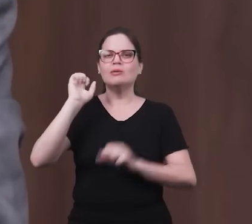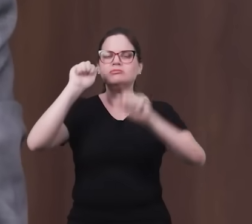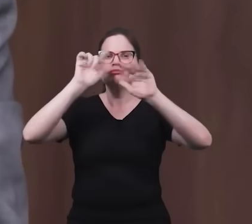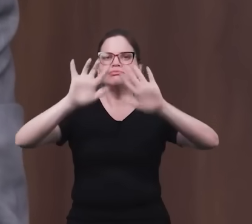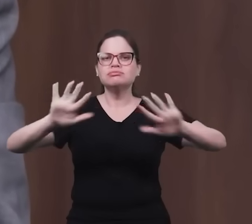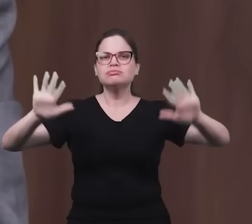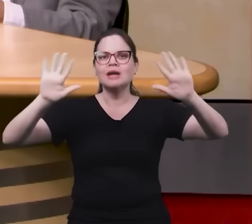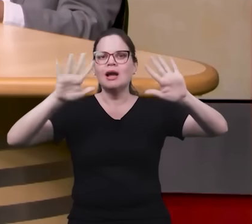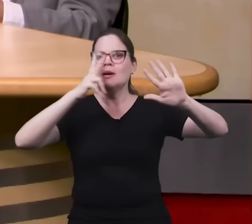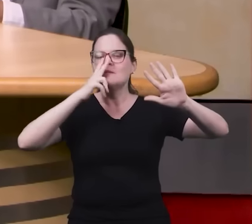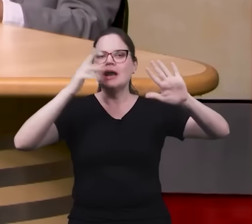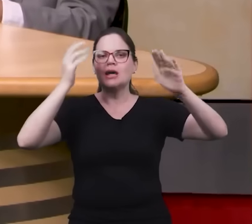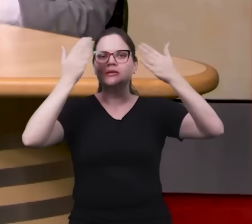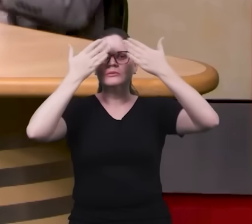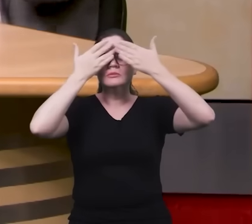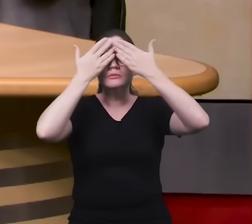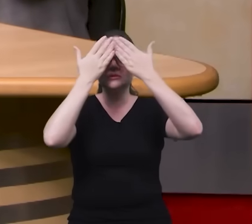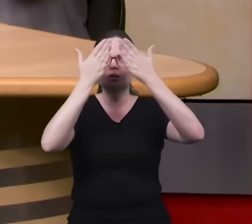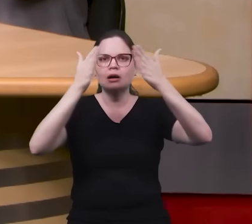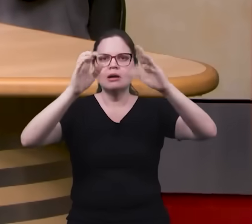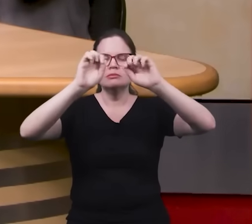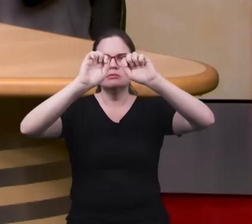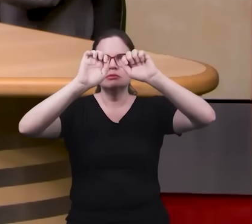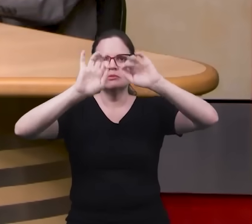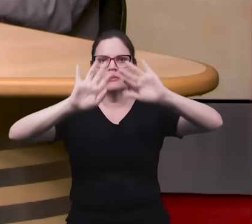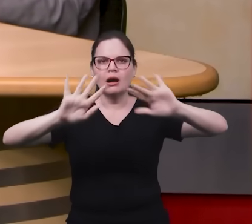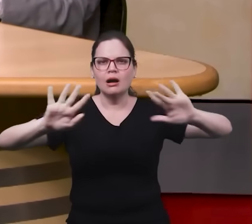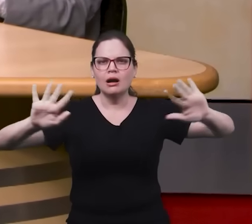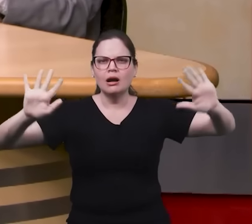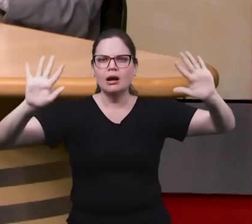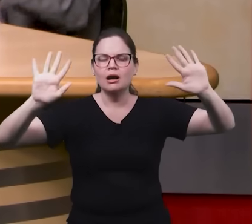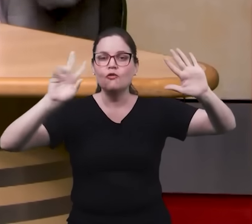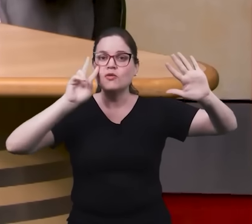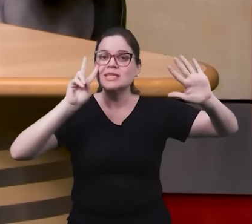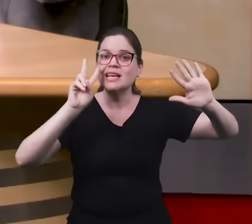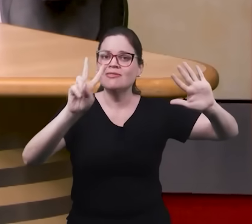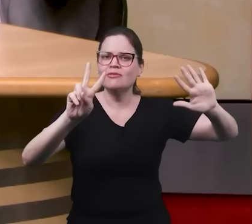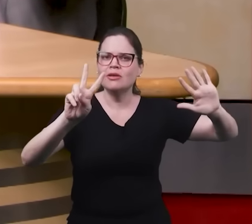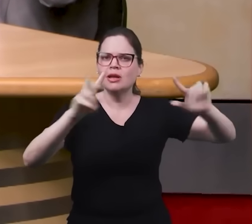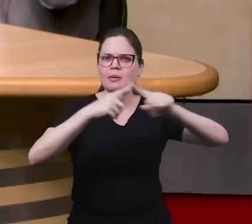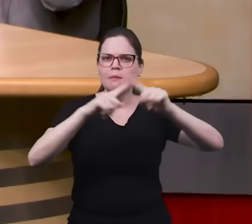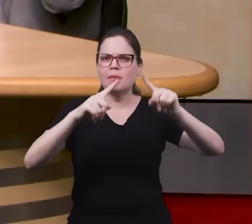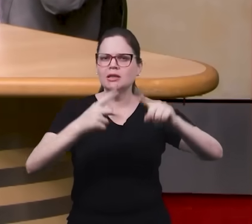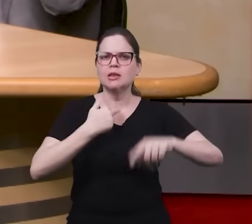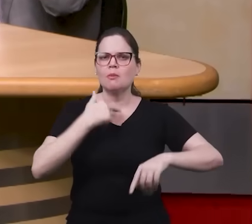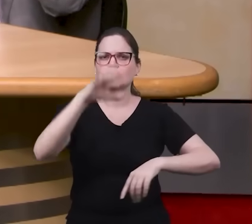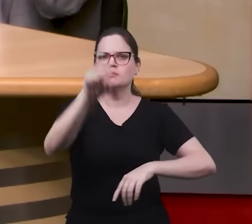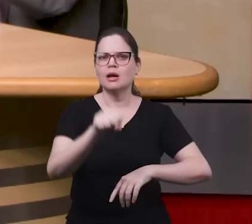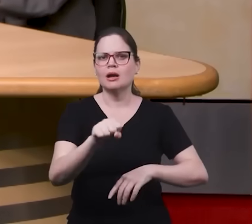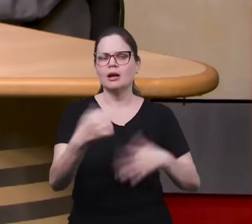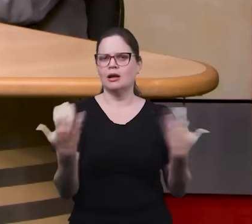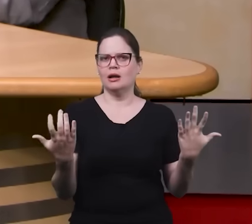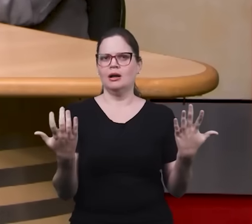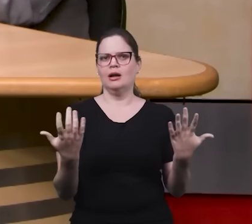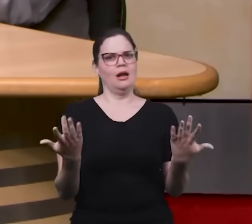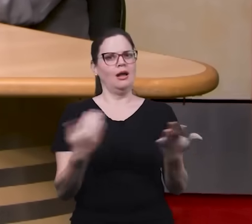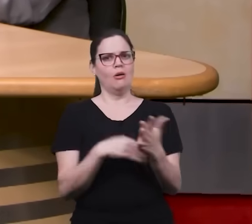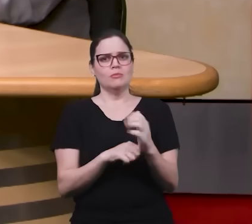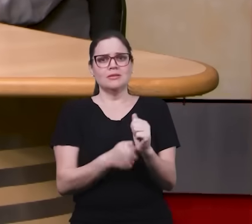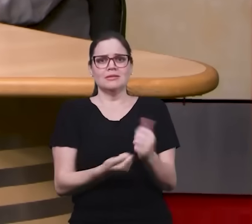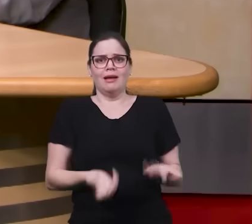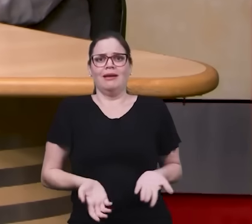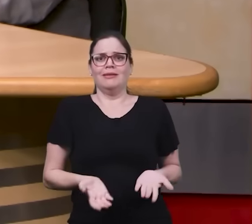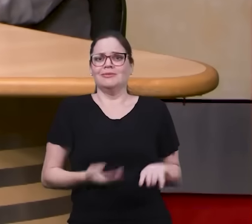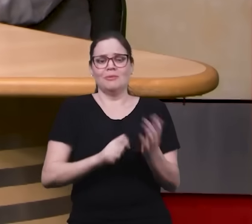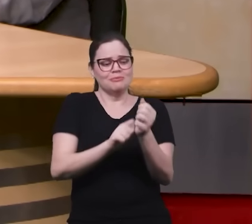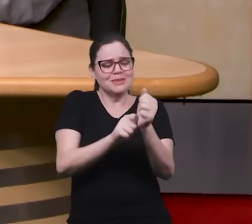está não está na parte física, é uma coisa que É lá no interior que é colocado. É um segredo, é